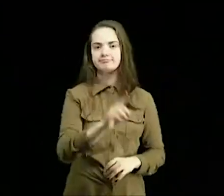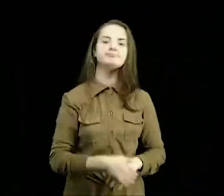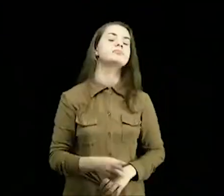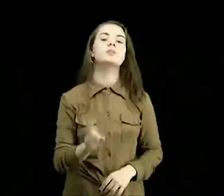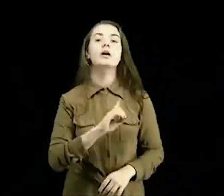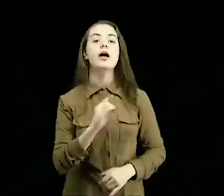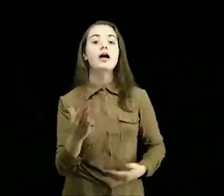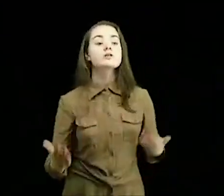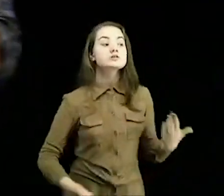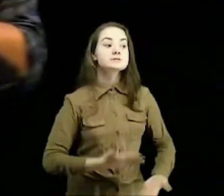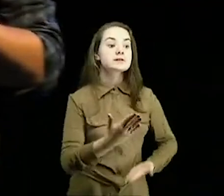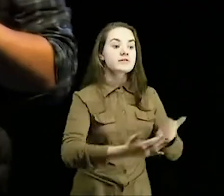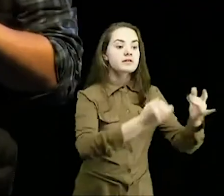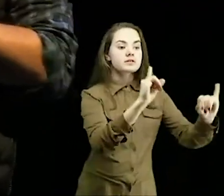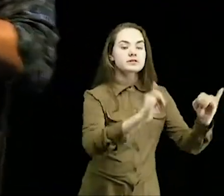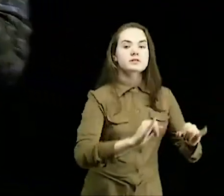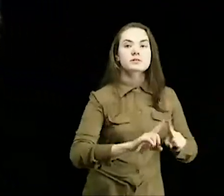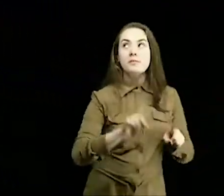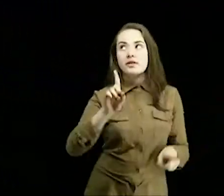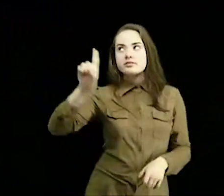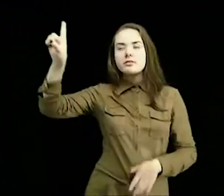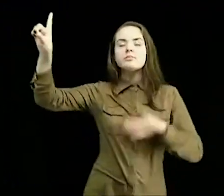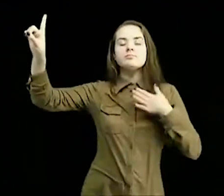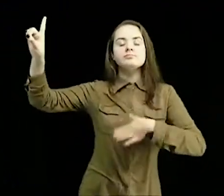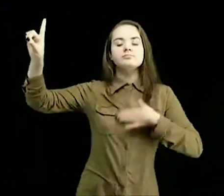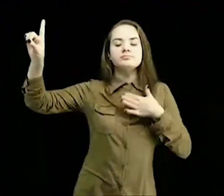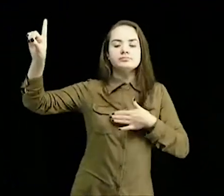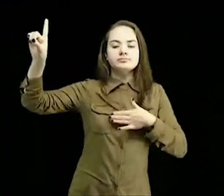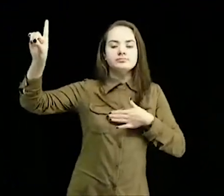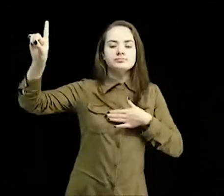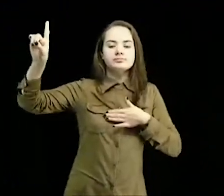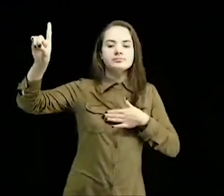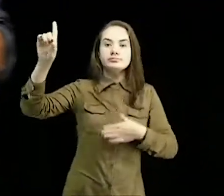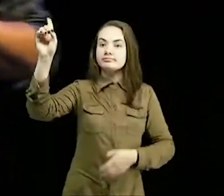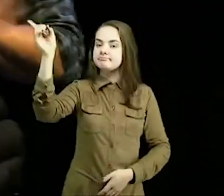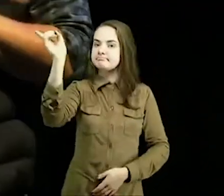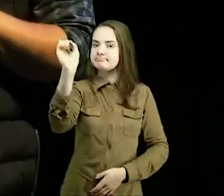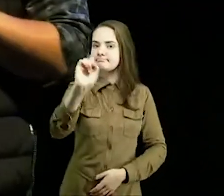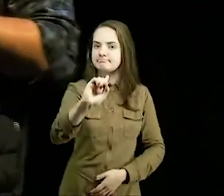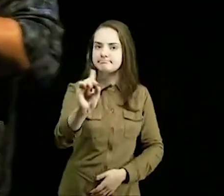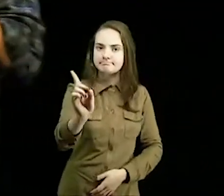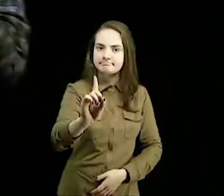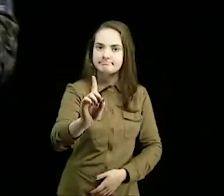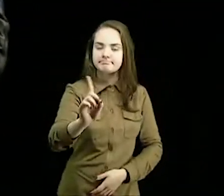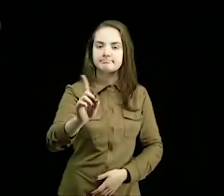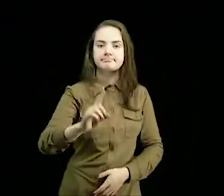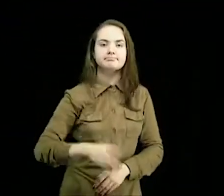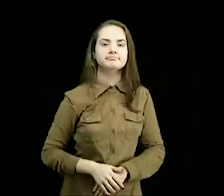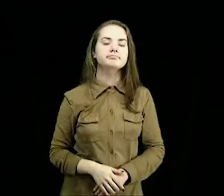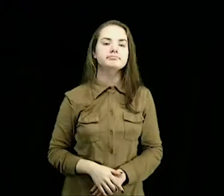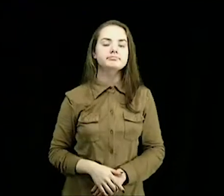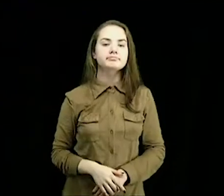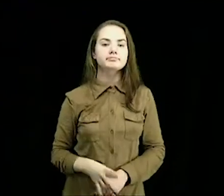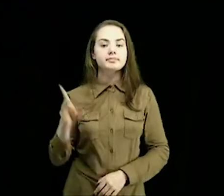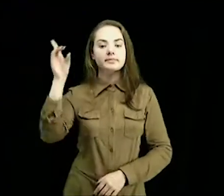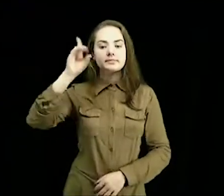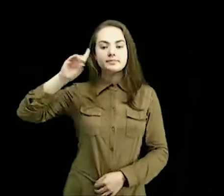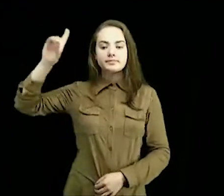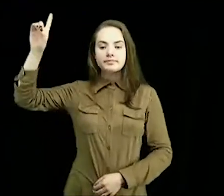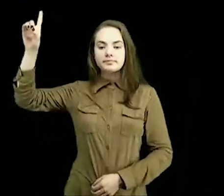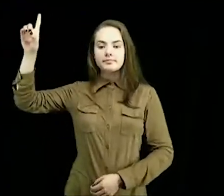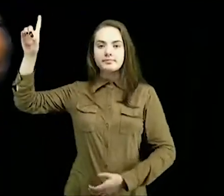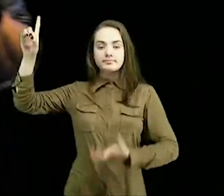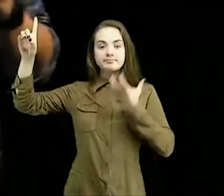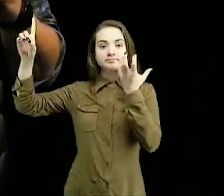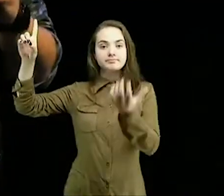servindo a um ídolo aqui, mas Deus está se agradando. Não está, não está. Ele exige